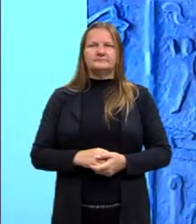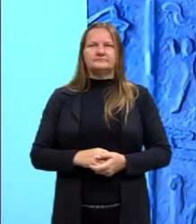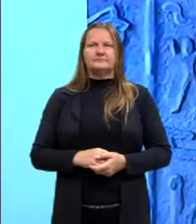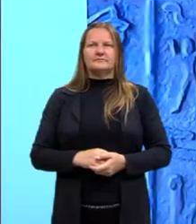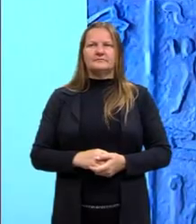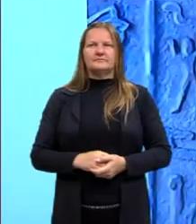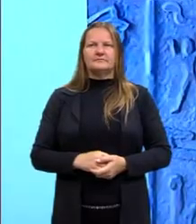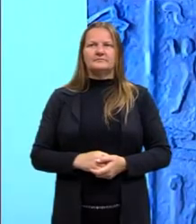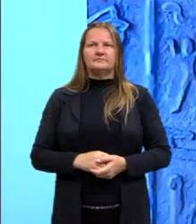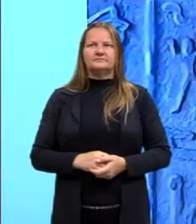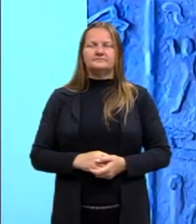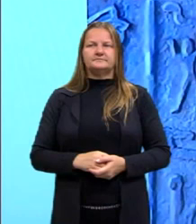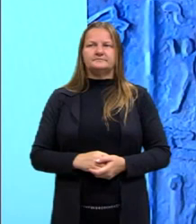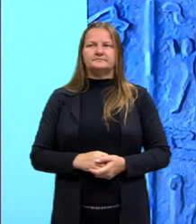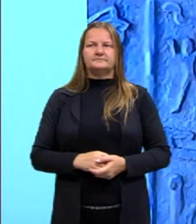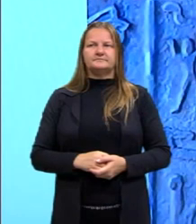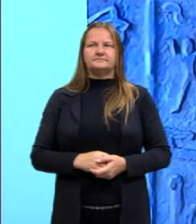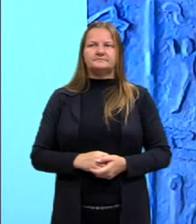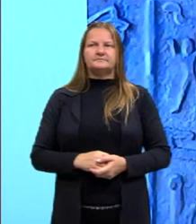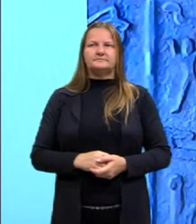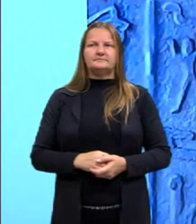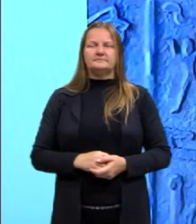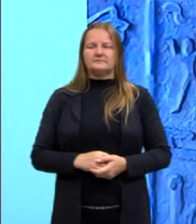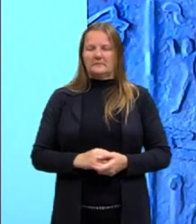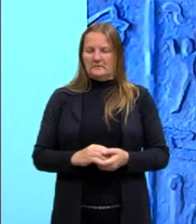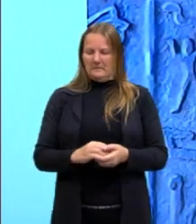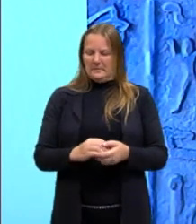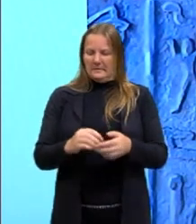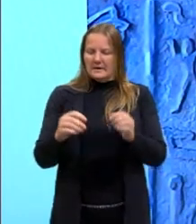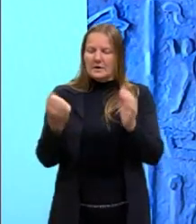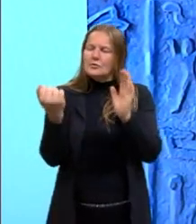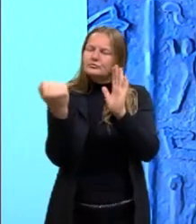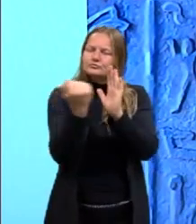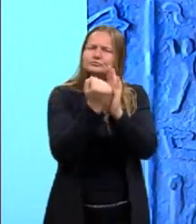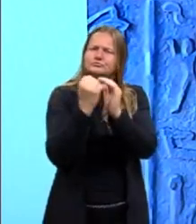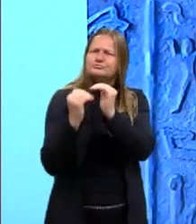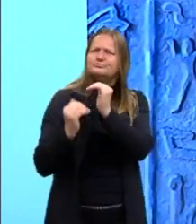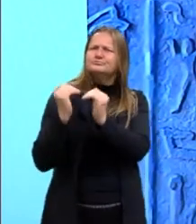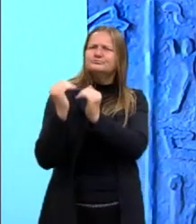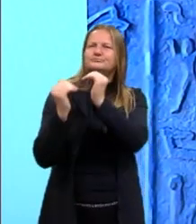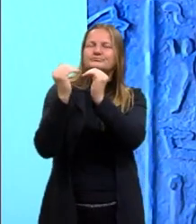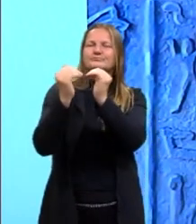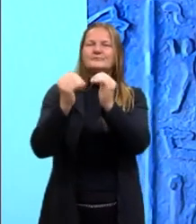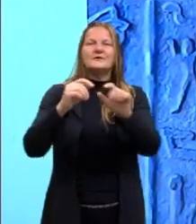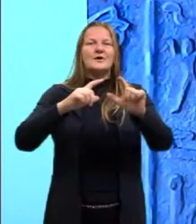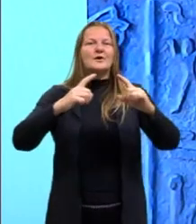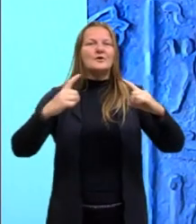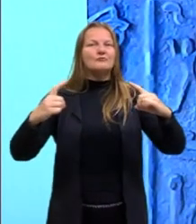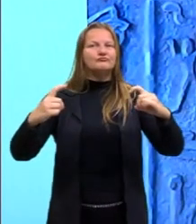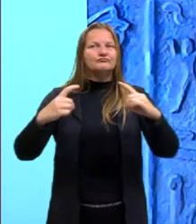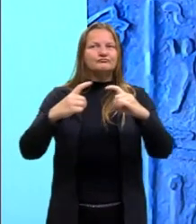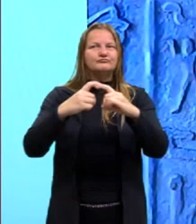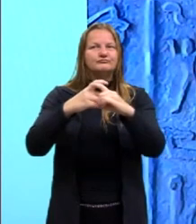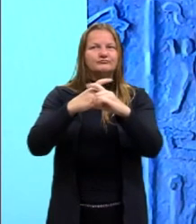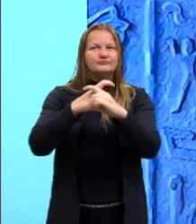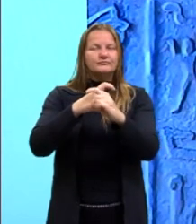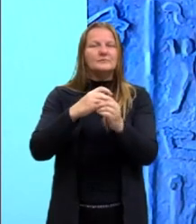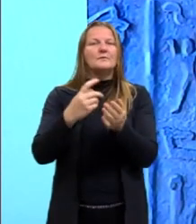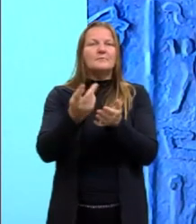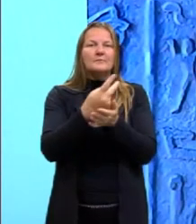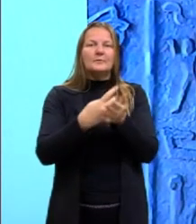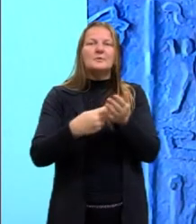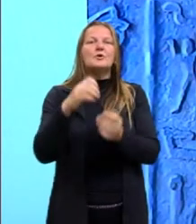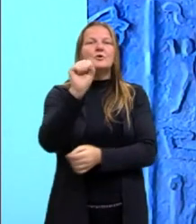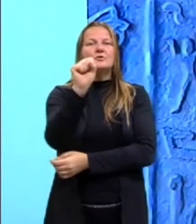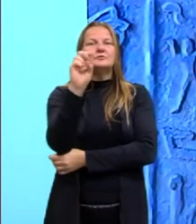institucionalizou como letras e aqui o processo é o mesmo né Então essa escrita cuneiforme que vai se iniciar ali com os